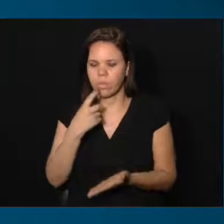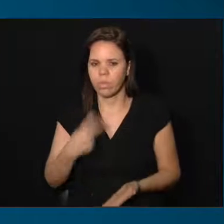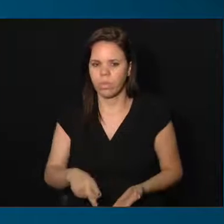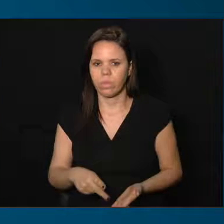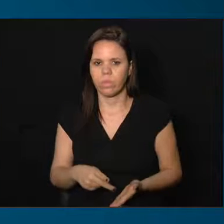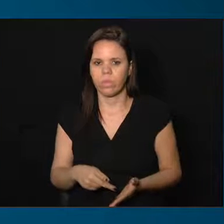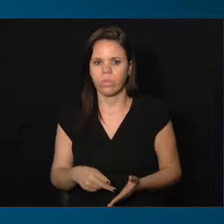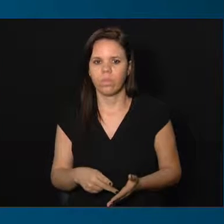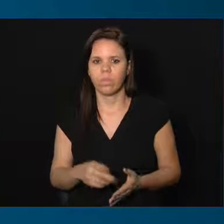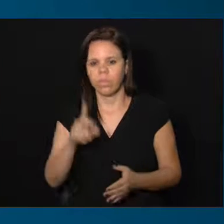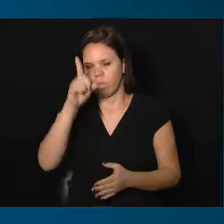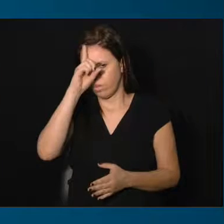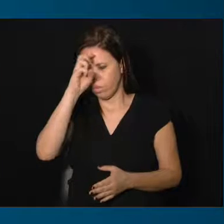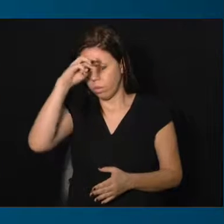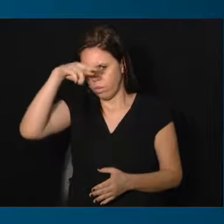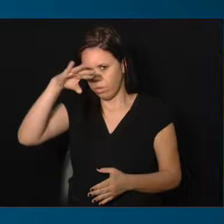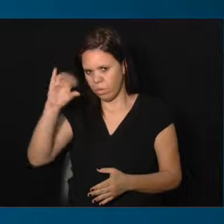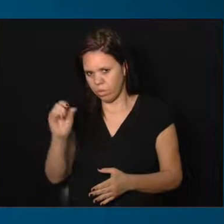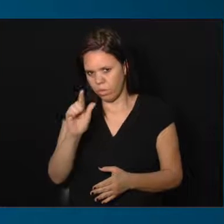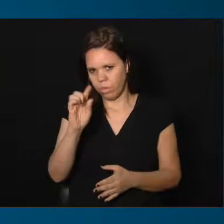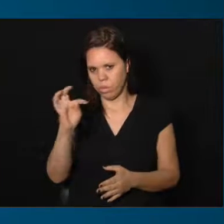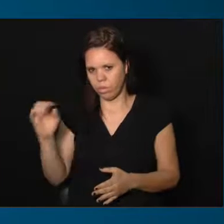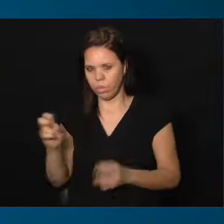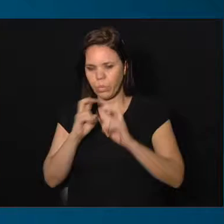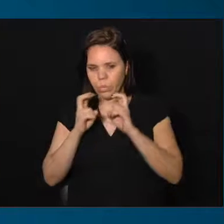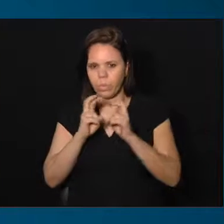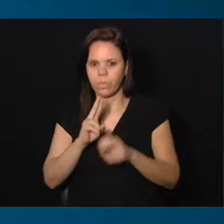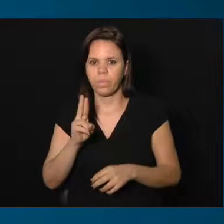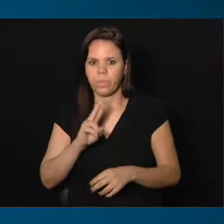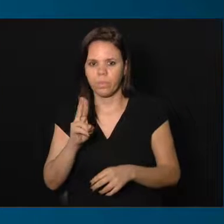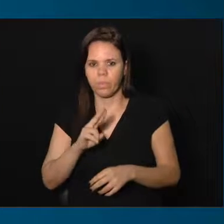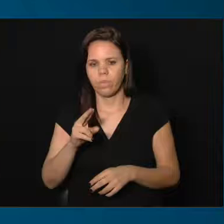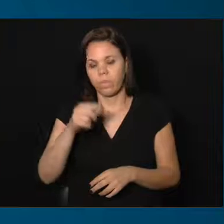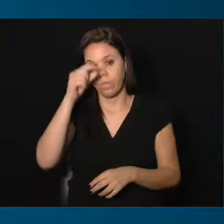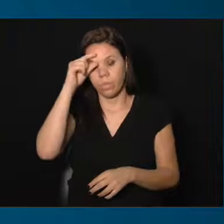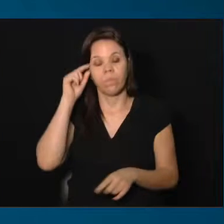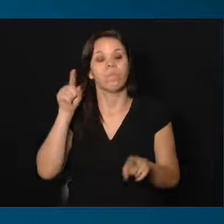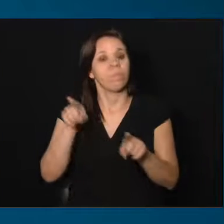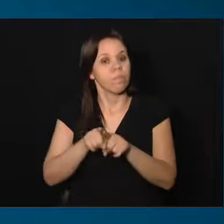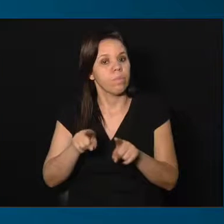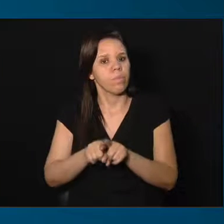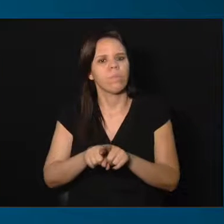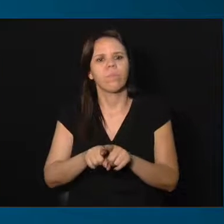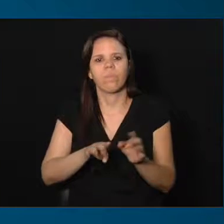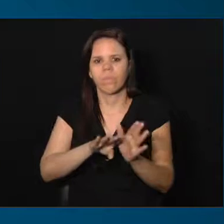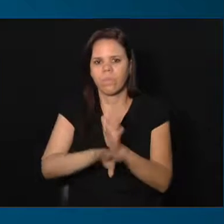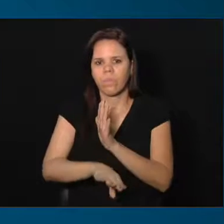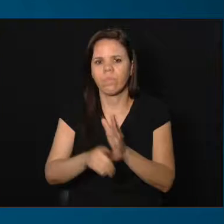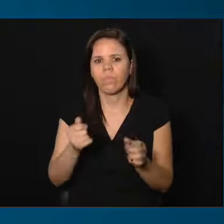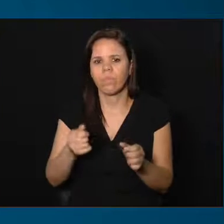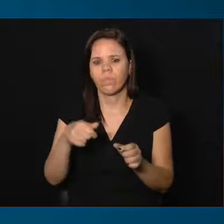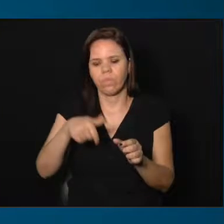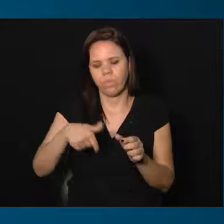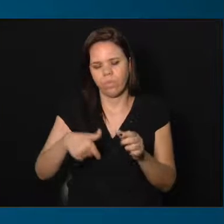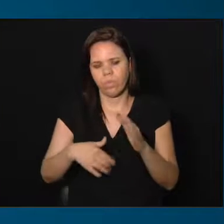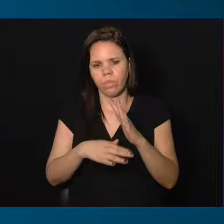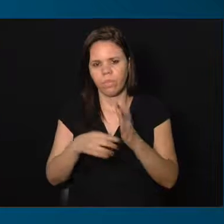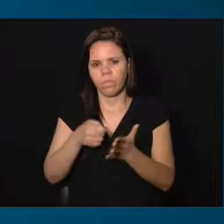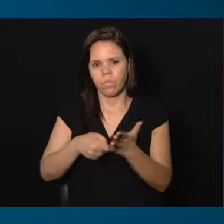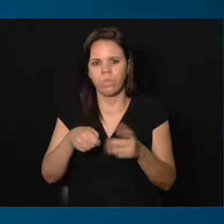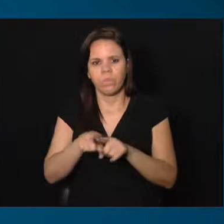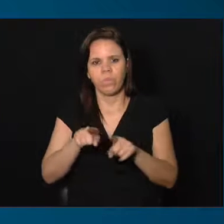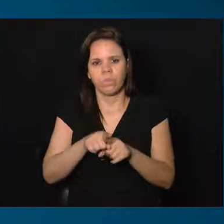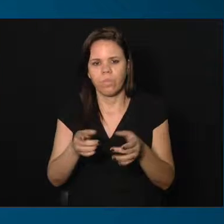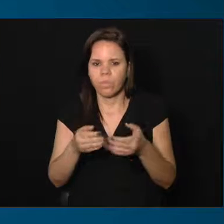com a rede Mário Gatti de urgência e emergência. O prefeito vetou a emenda parlamentar que permitia a participação